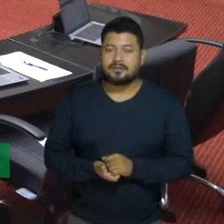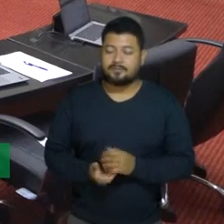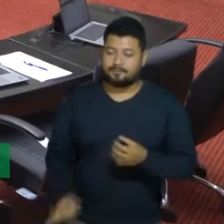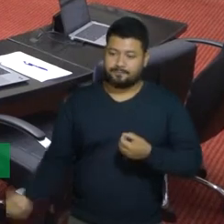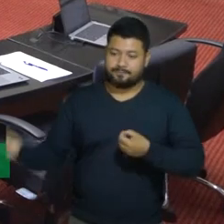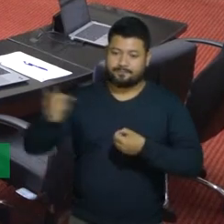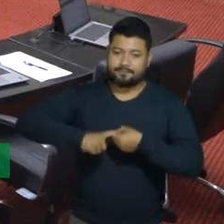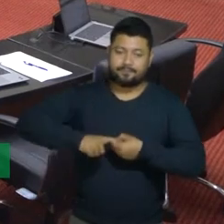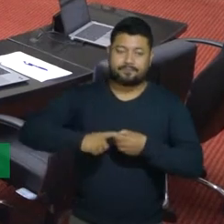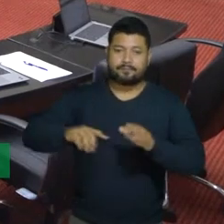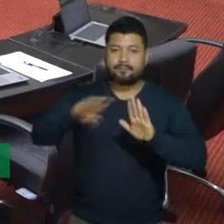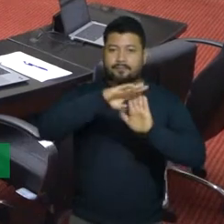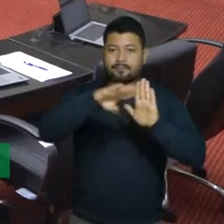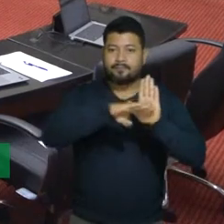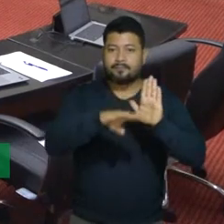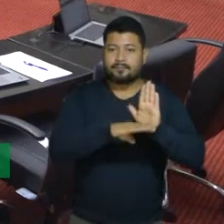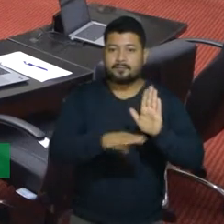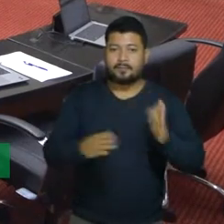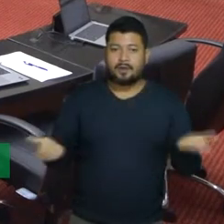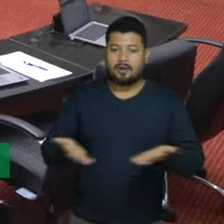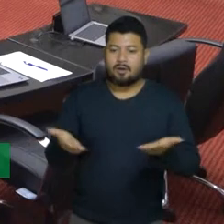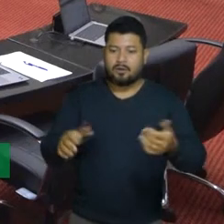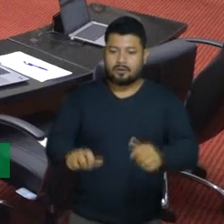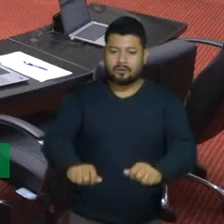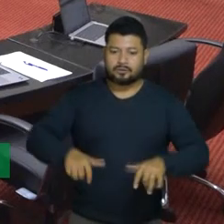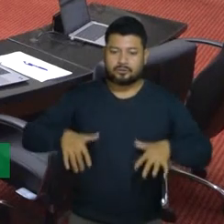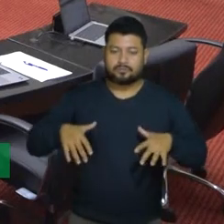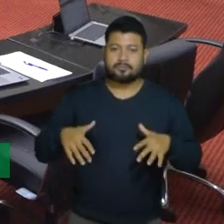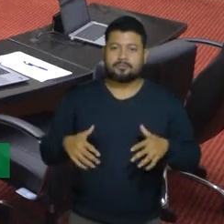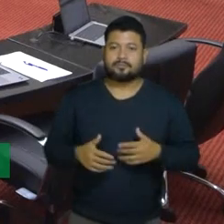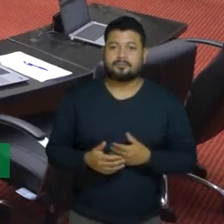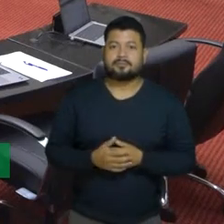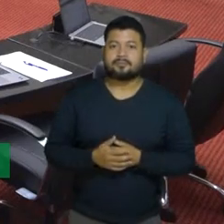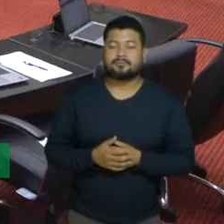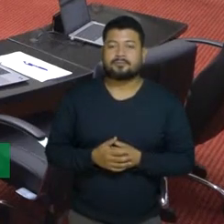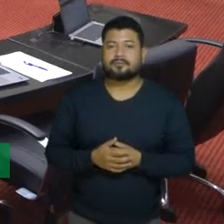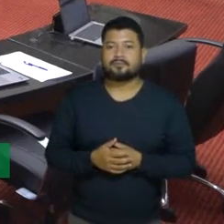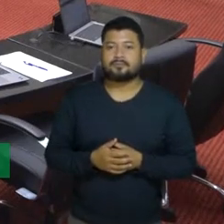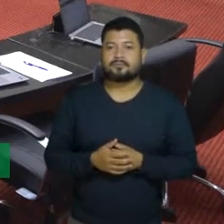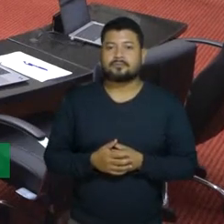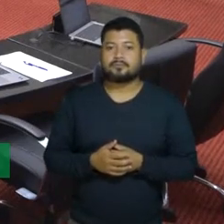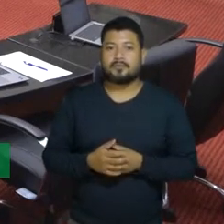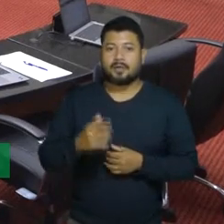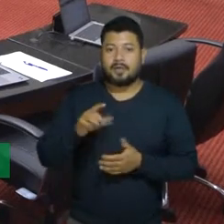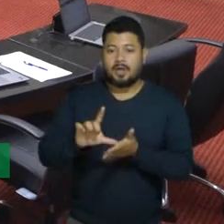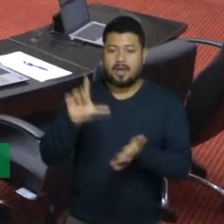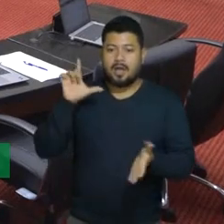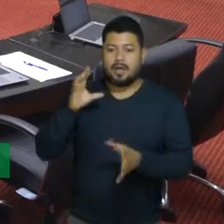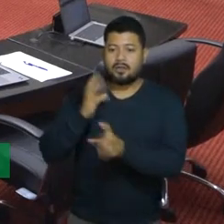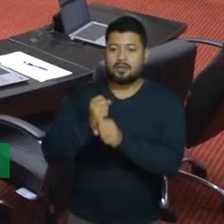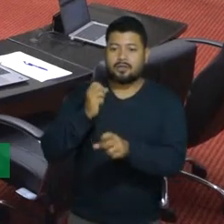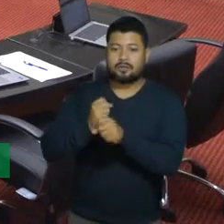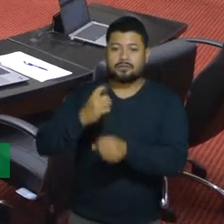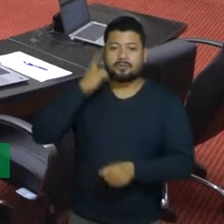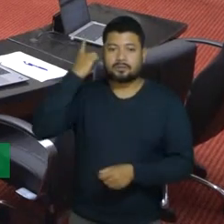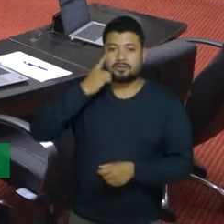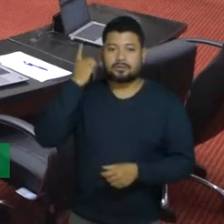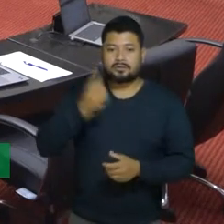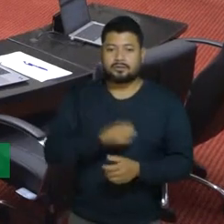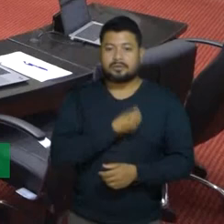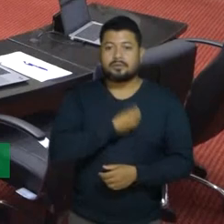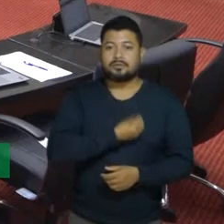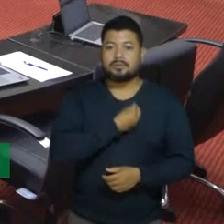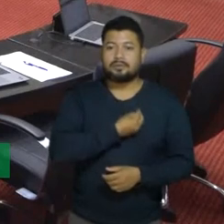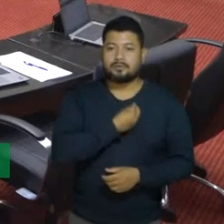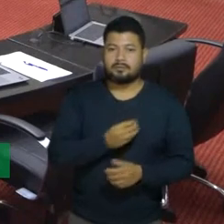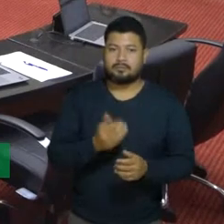Reaberta a sessão, passamos à ordem do dia, mas antes vamos fazer uma verificação de quórum. Solicito aos senhores deputados que